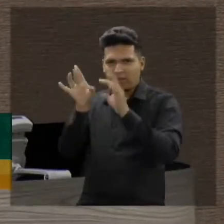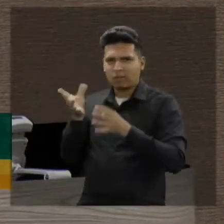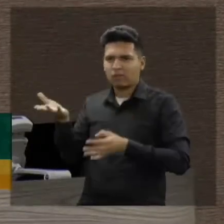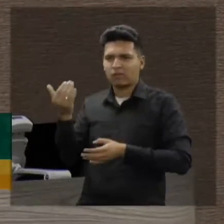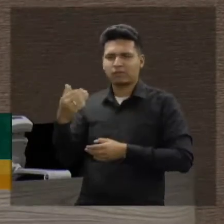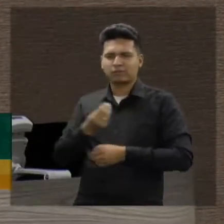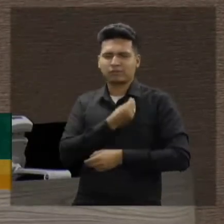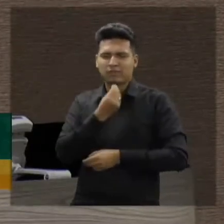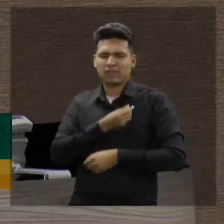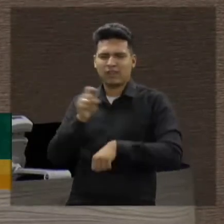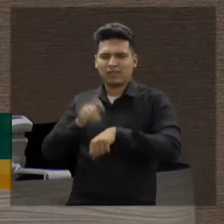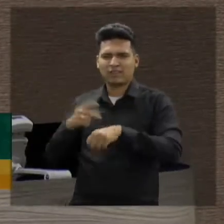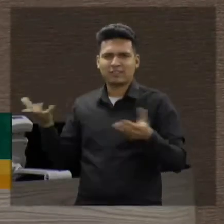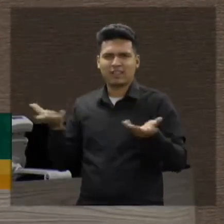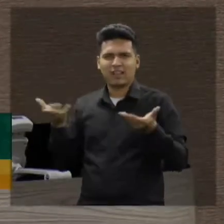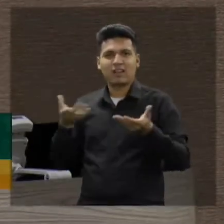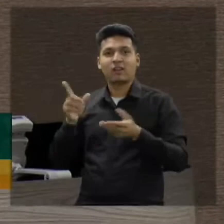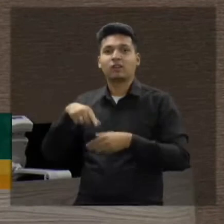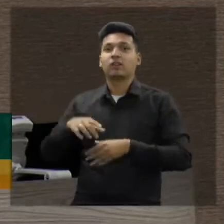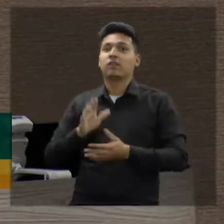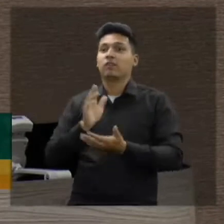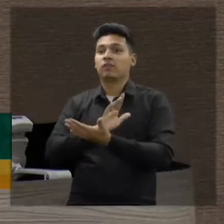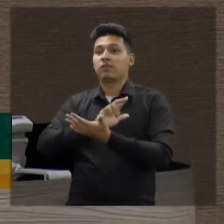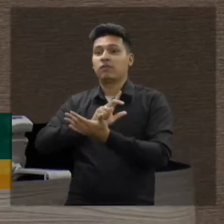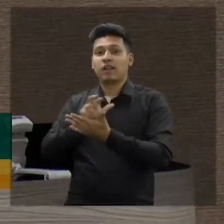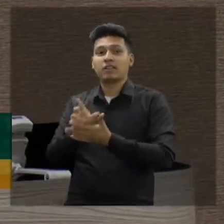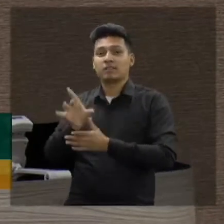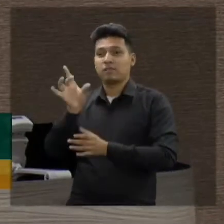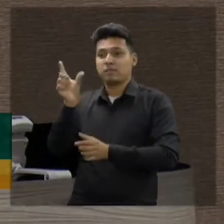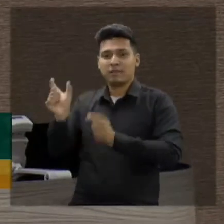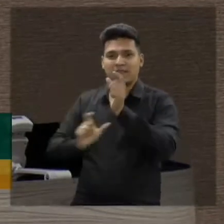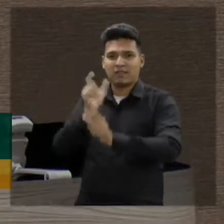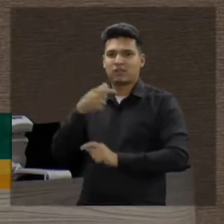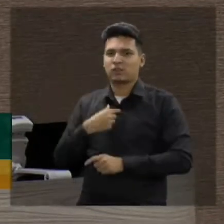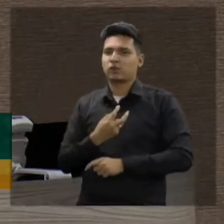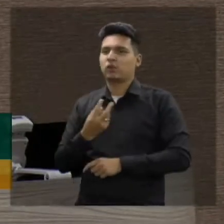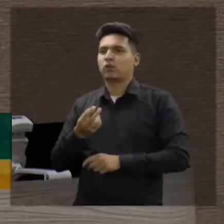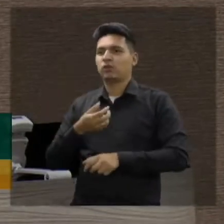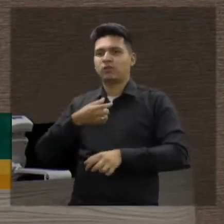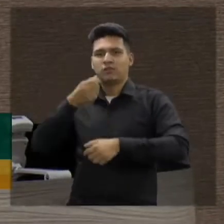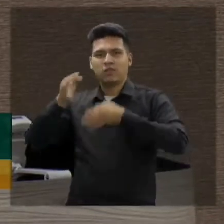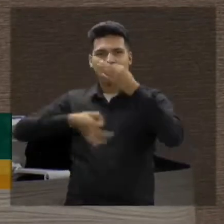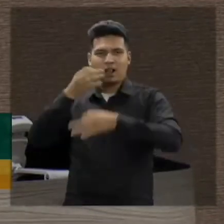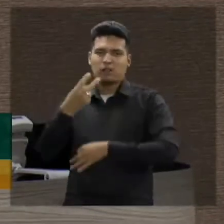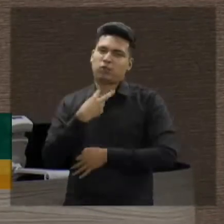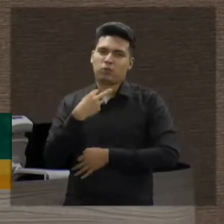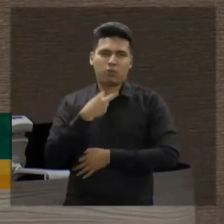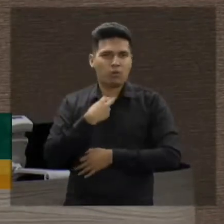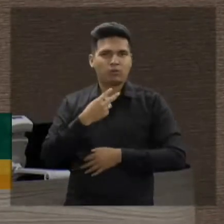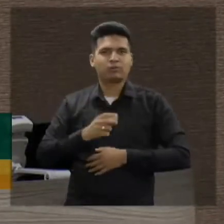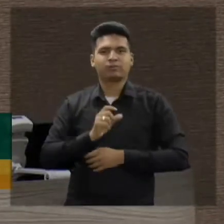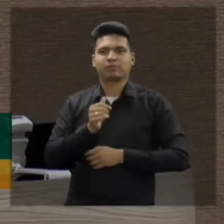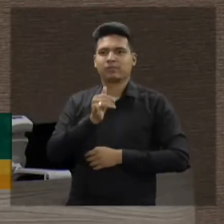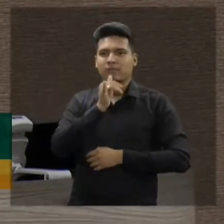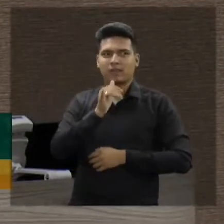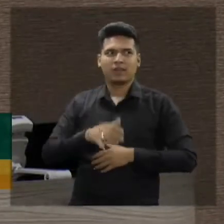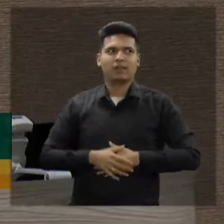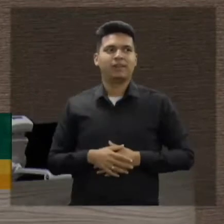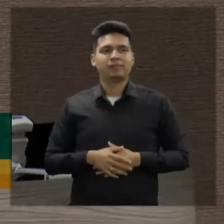momento tem um monte de palavra aqui que infelizmente eu não posso falar que